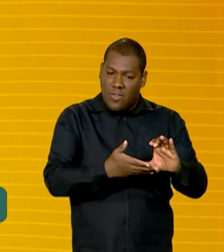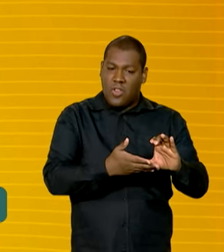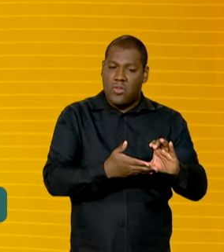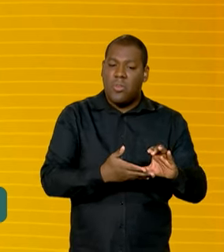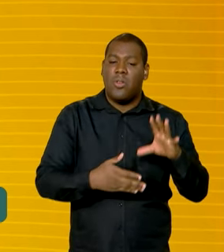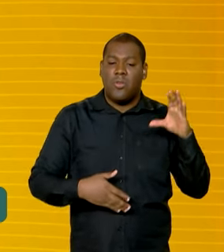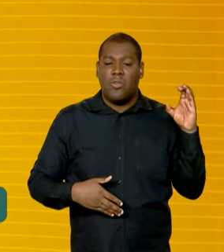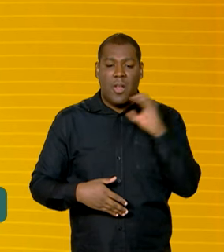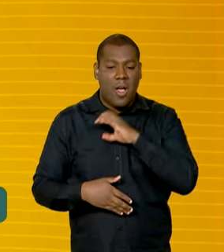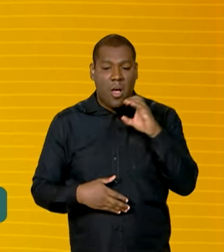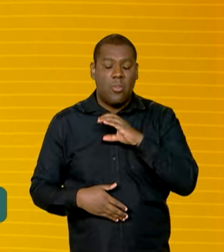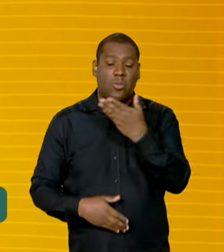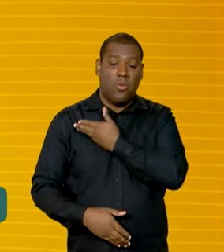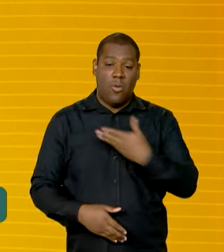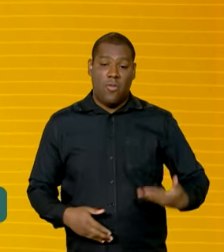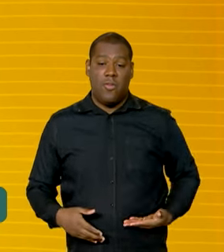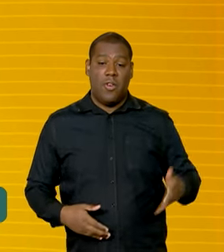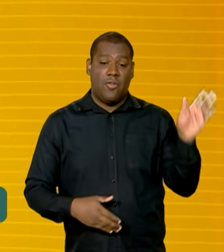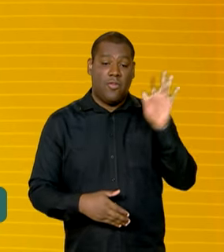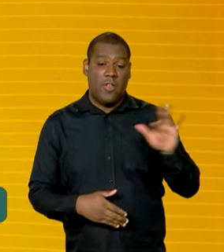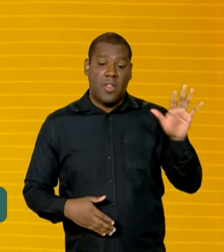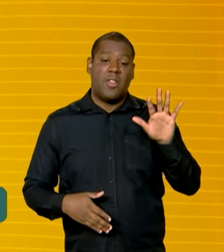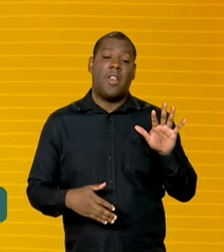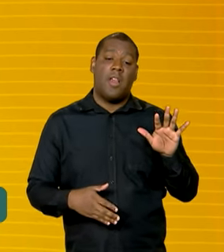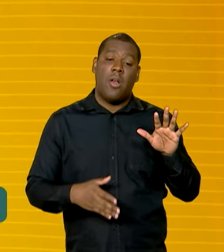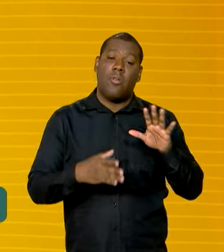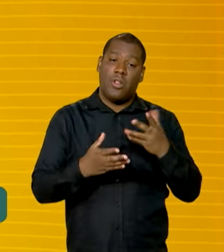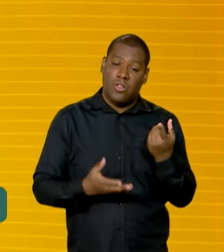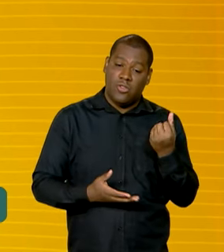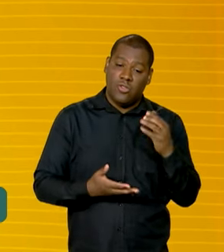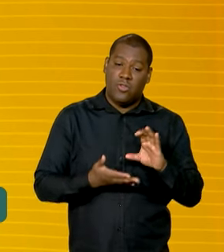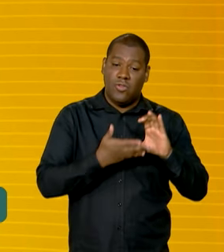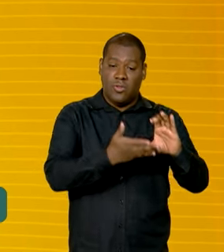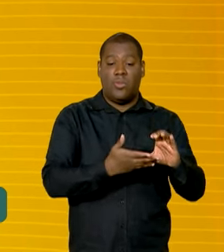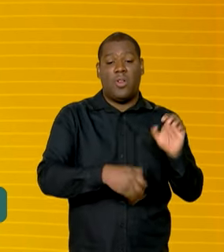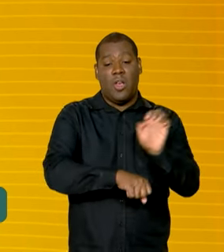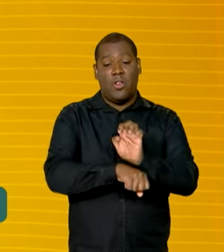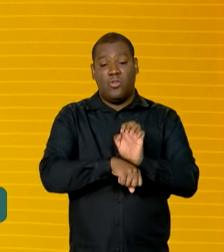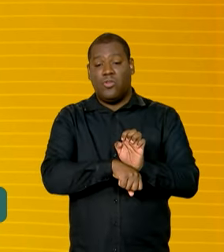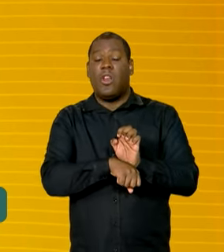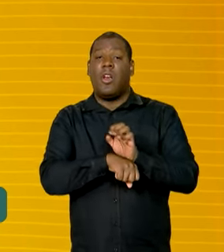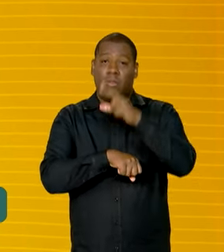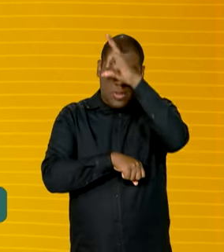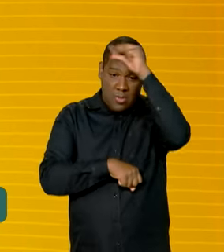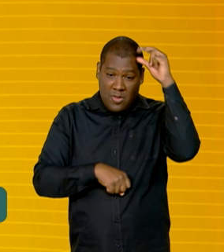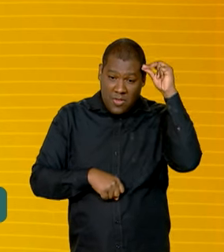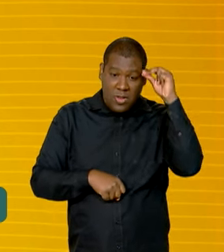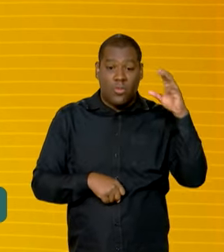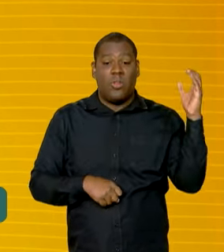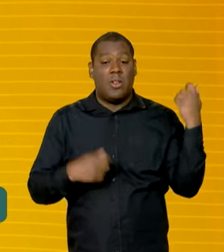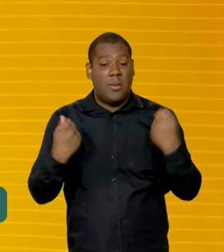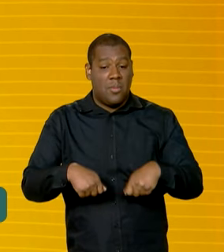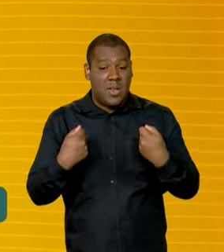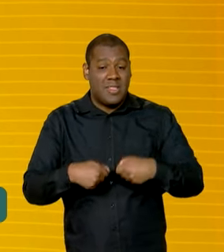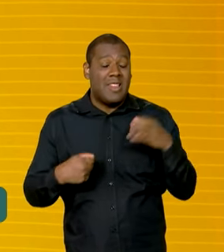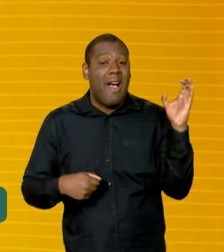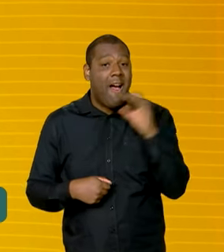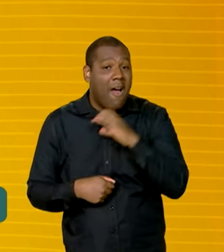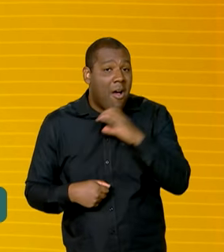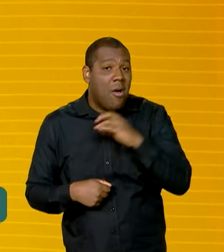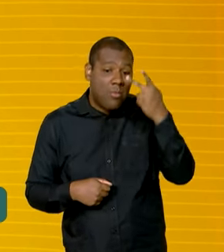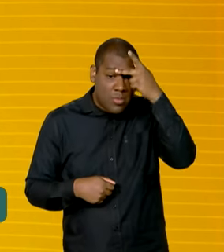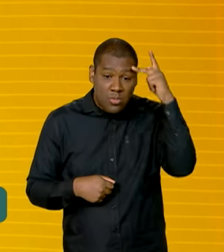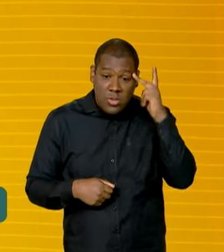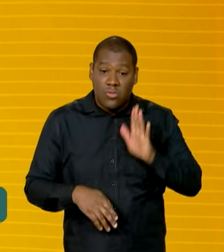governo federal libera o recurso, mas os estados e prefeituras precisam fazer com que esse dinheiro chegue rápido nas pessoas, porque a gente não pode